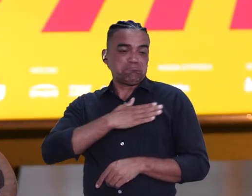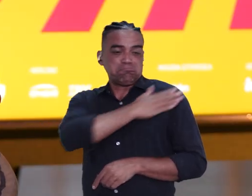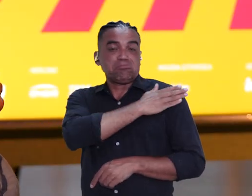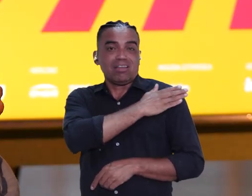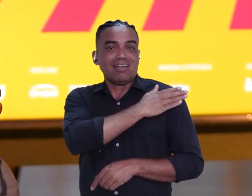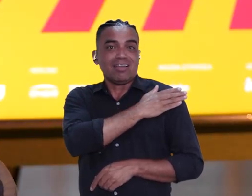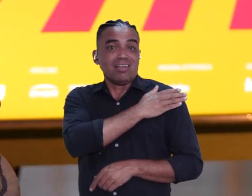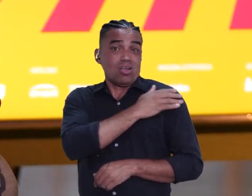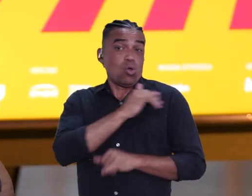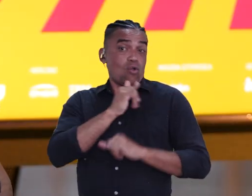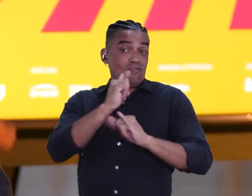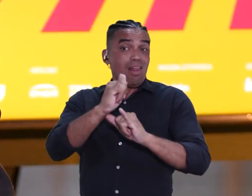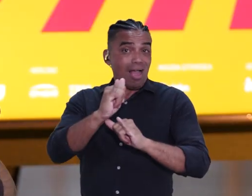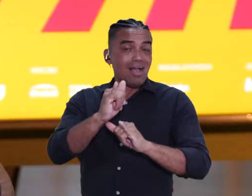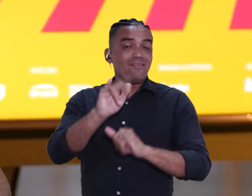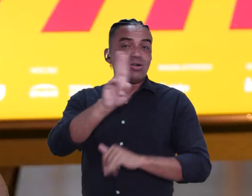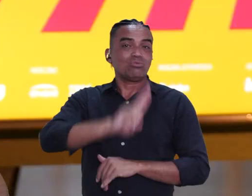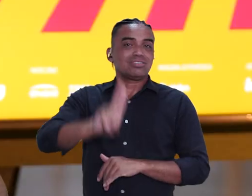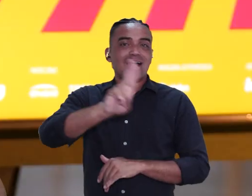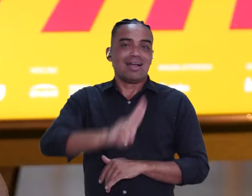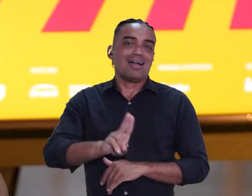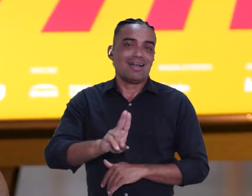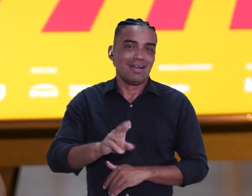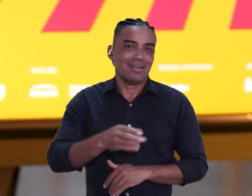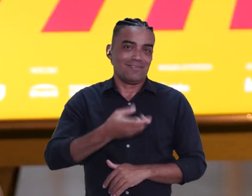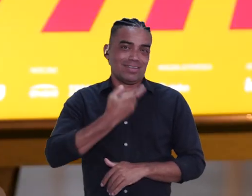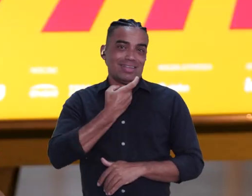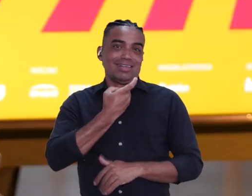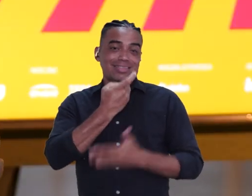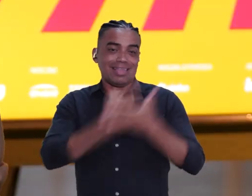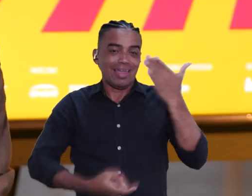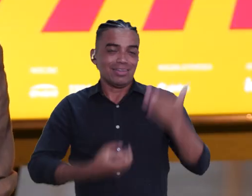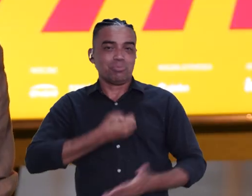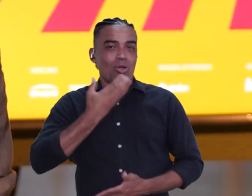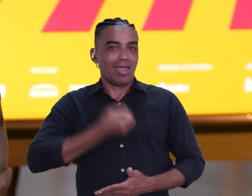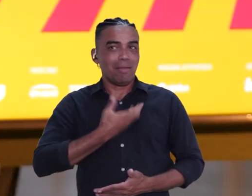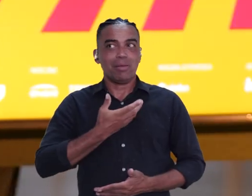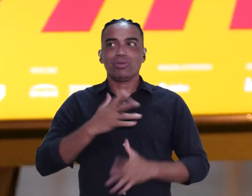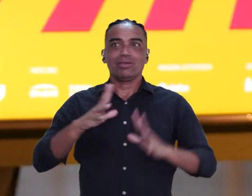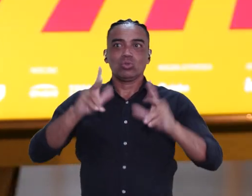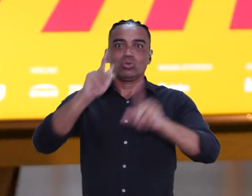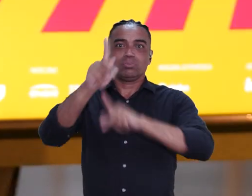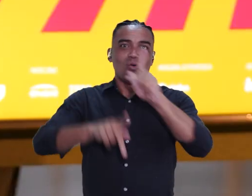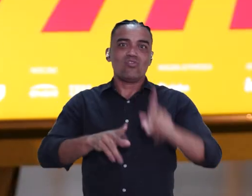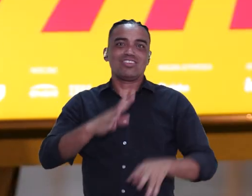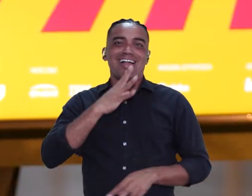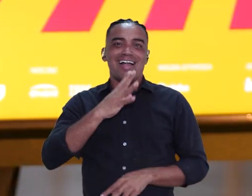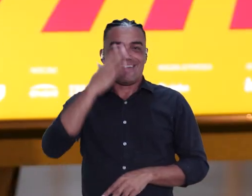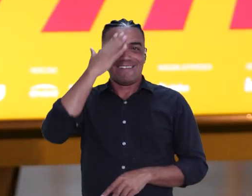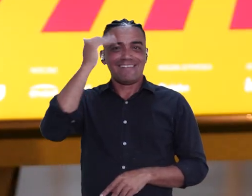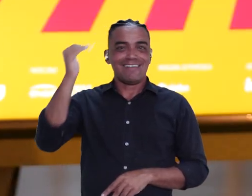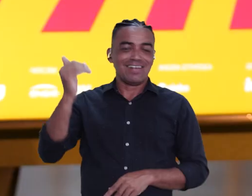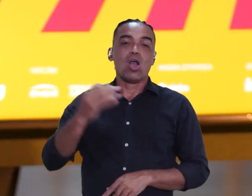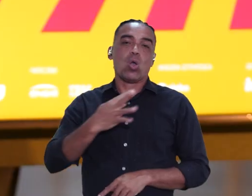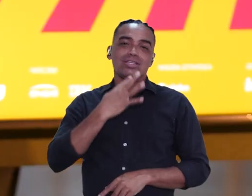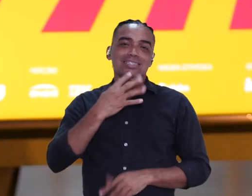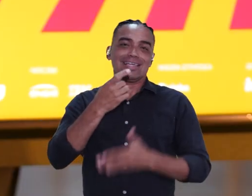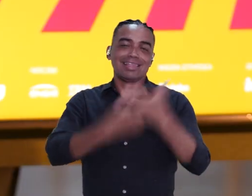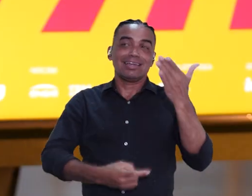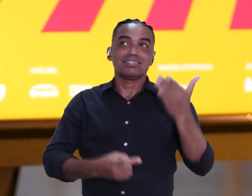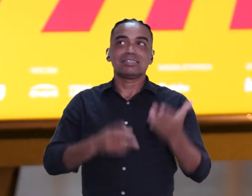modo, porque aquilo tinha entrado num vocabulário coletivo, digamos assim. Sempre